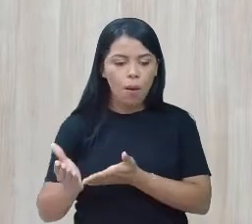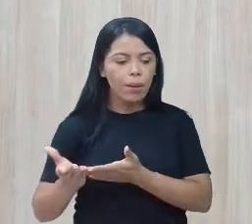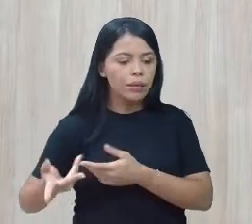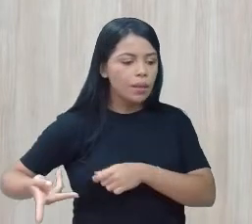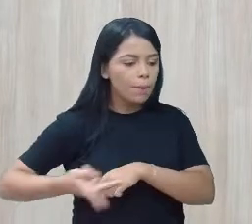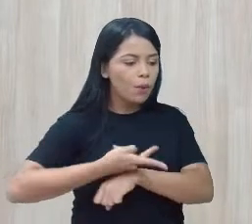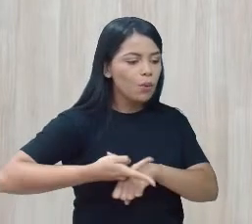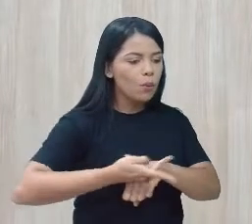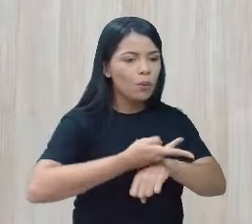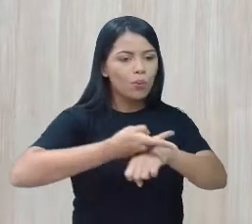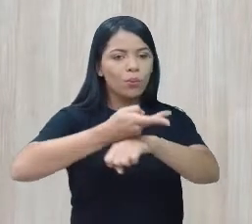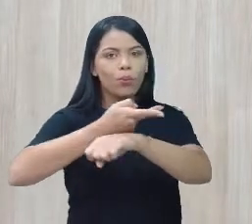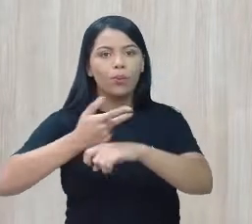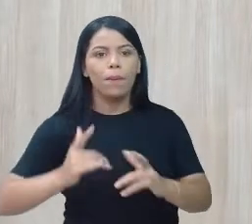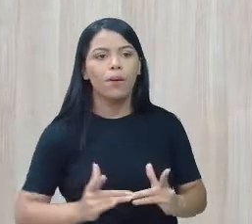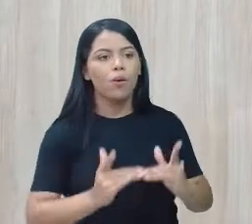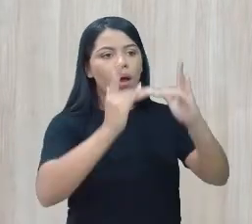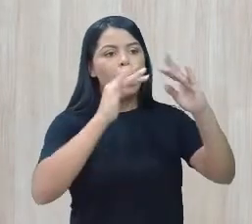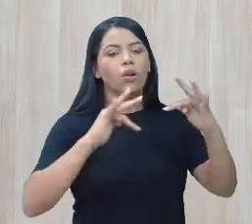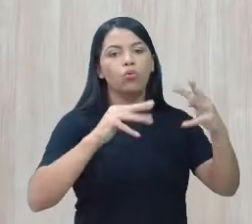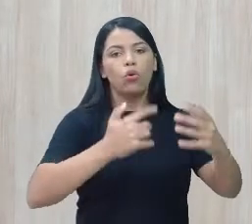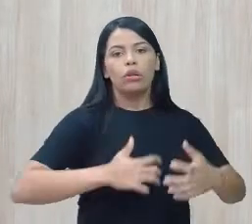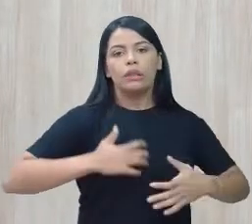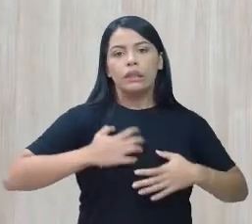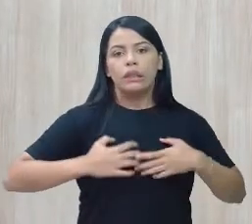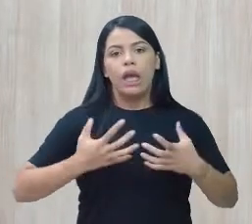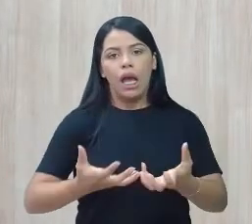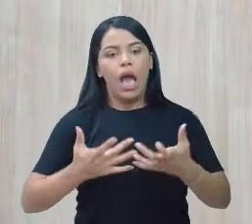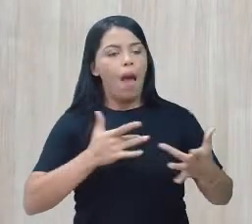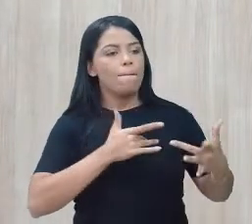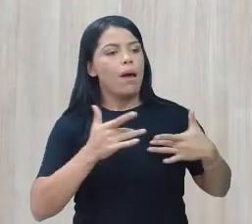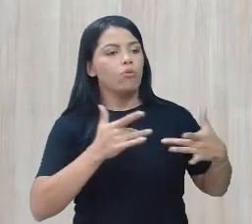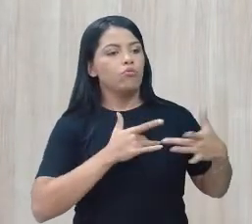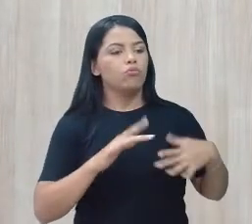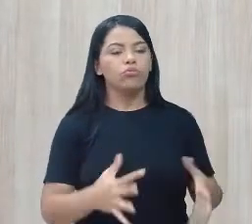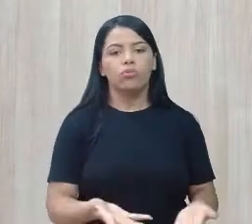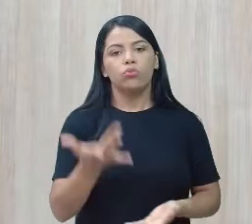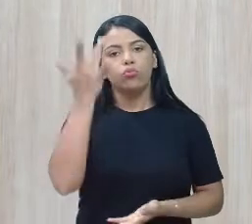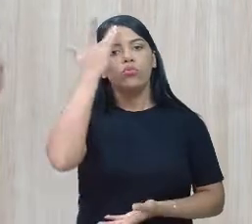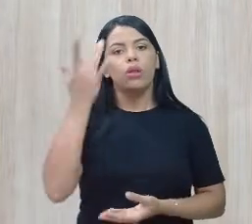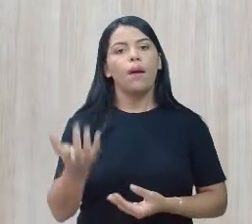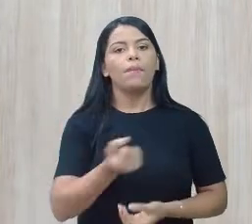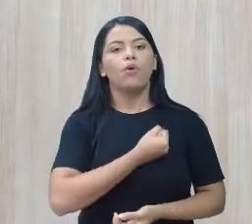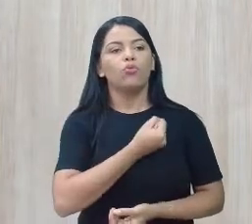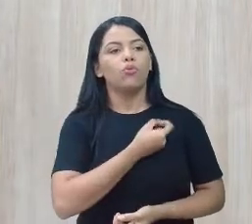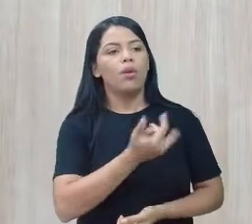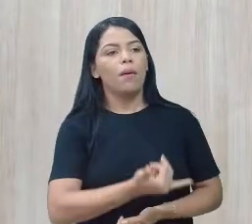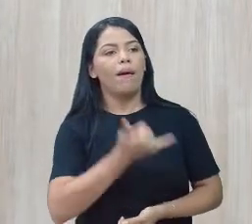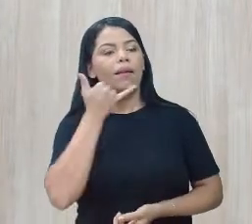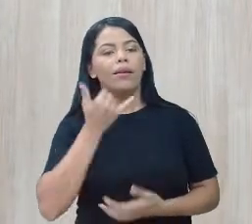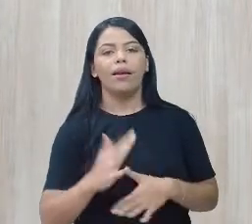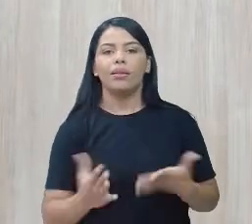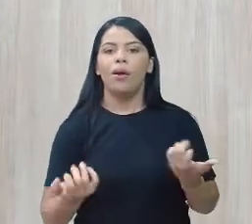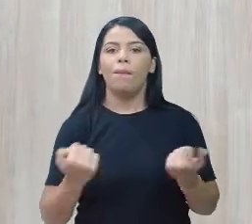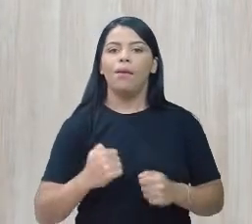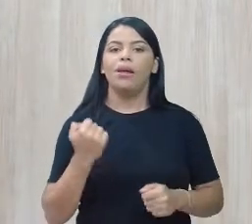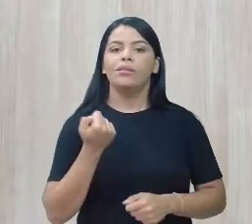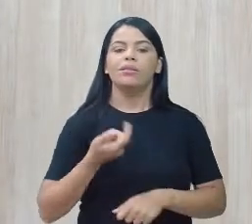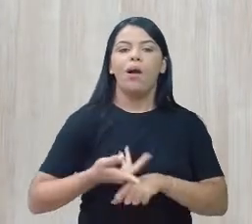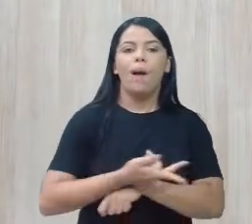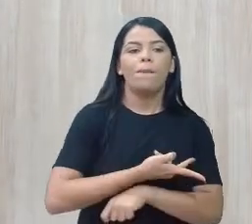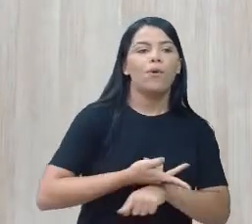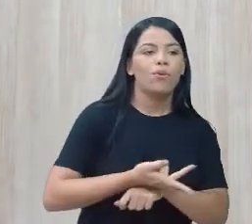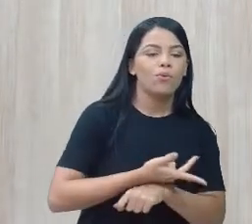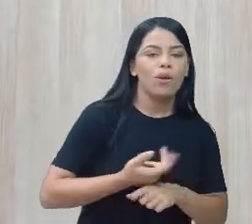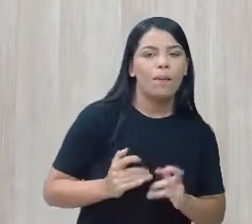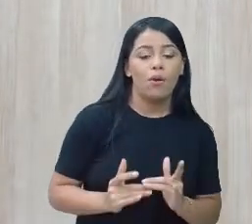reino todinho, porque ele ficou desesperado, estava apaixonado e não sabia, não tinha o número dela para entrar em contato. Precisou procurar pelo reino